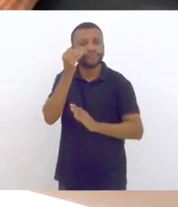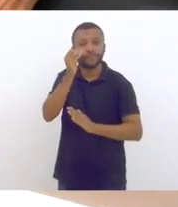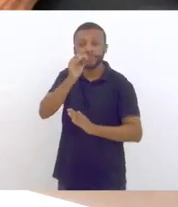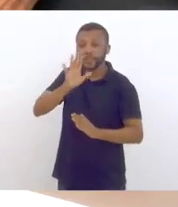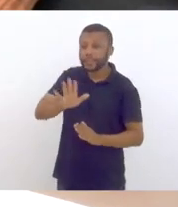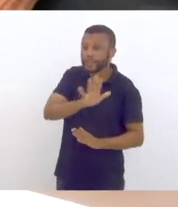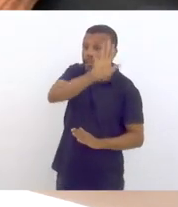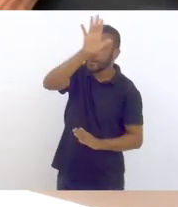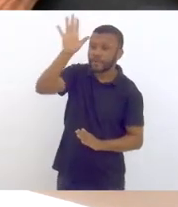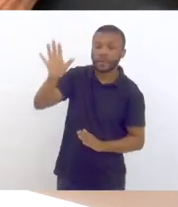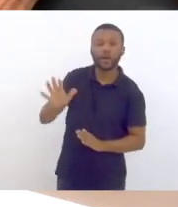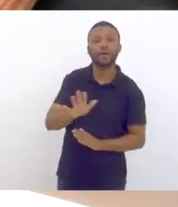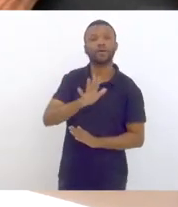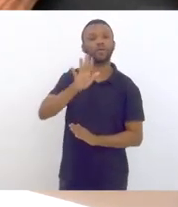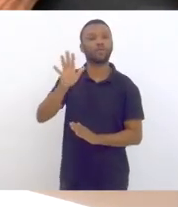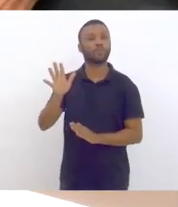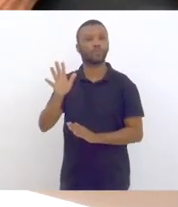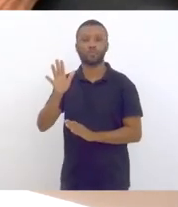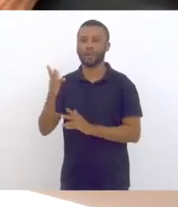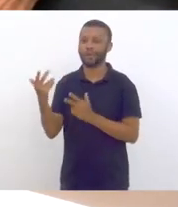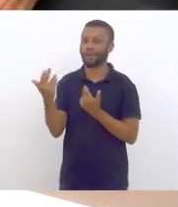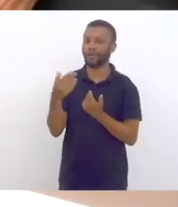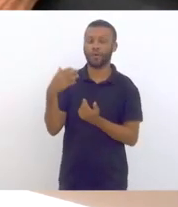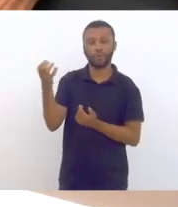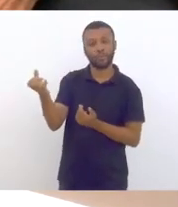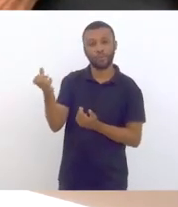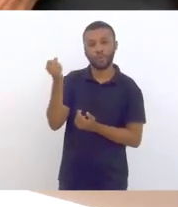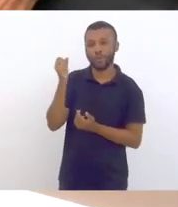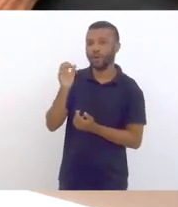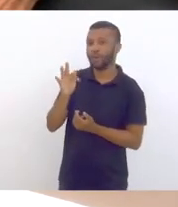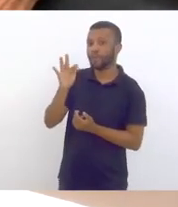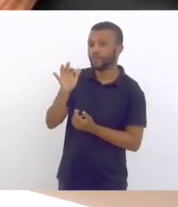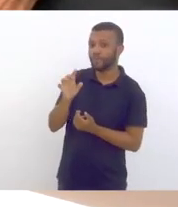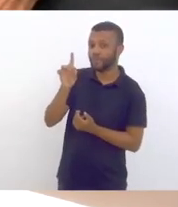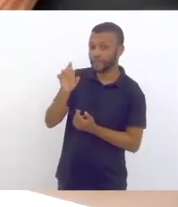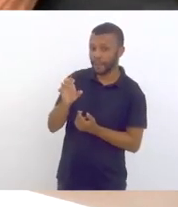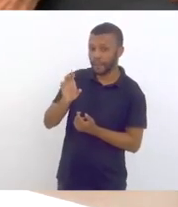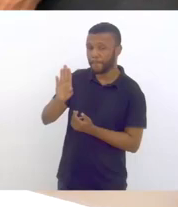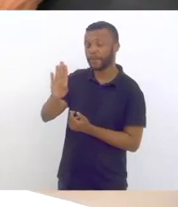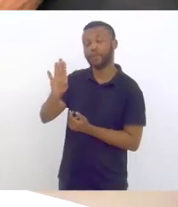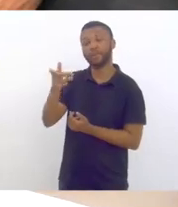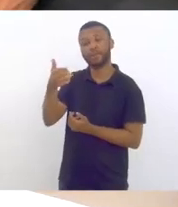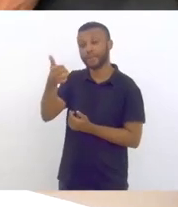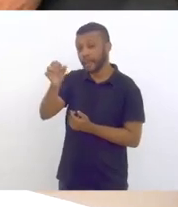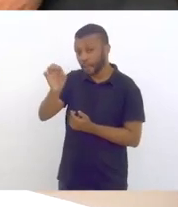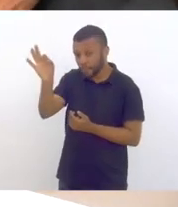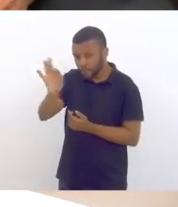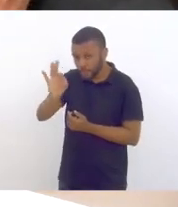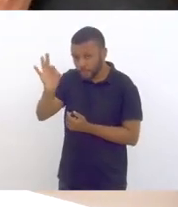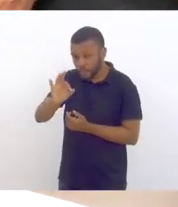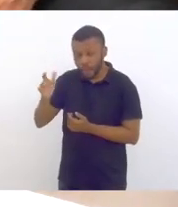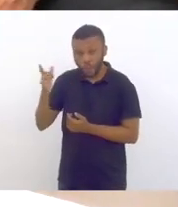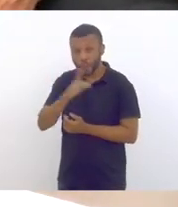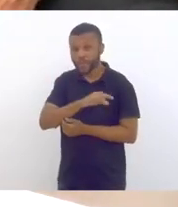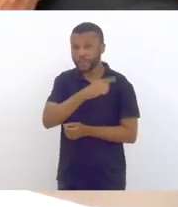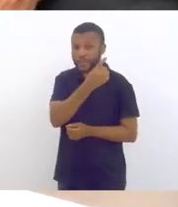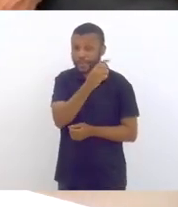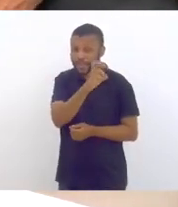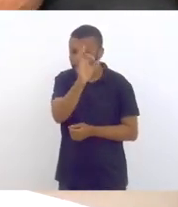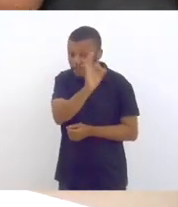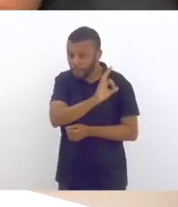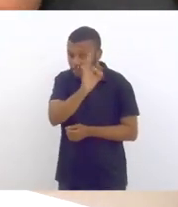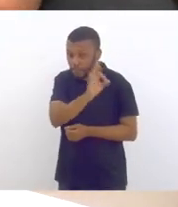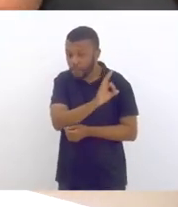na época tinha Machado que é de 10% poder chegar até 15% de forma progressiva isso os outros